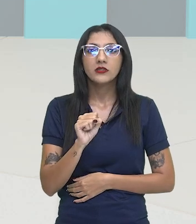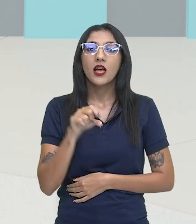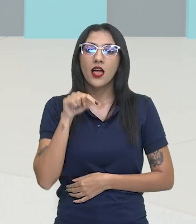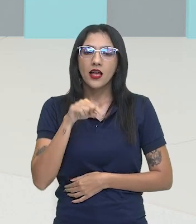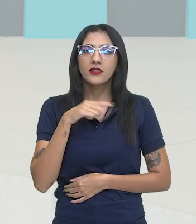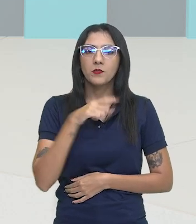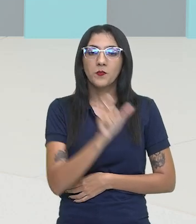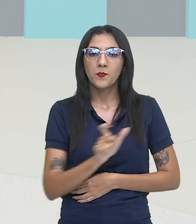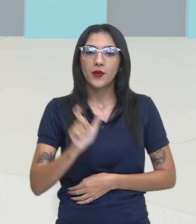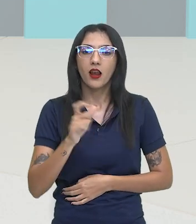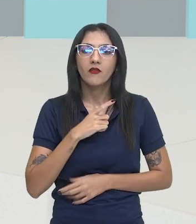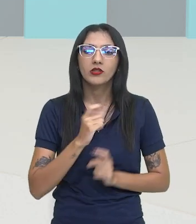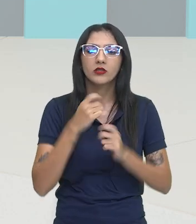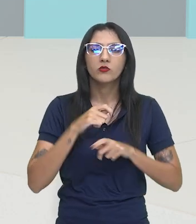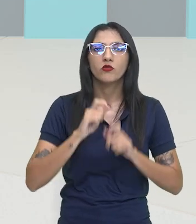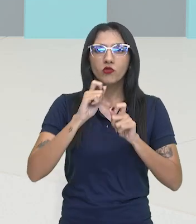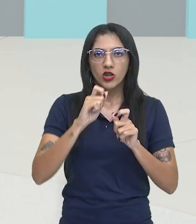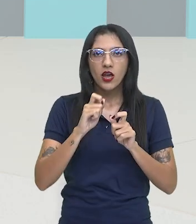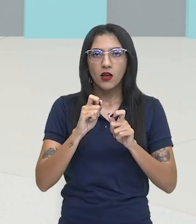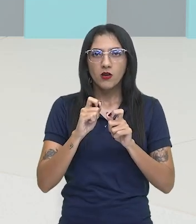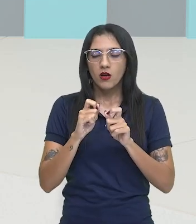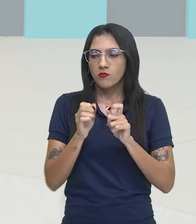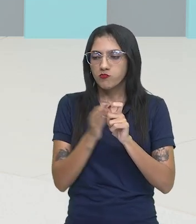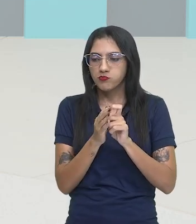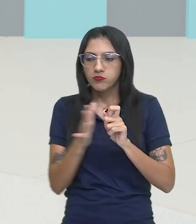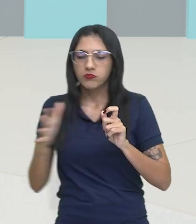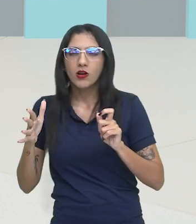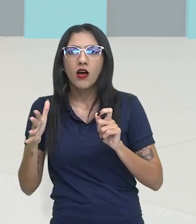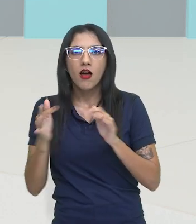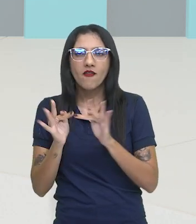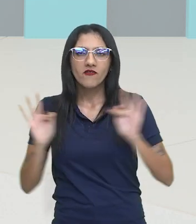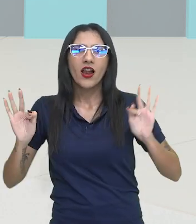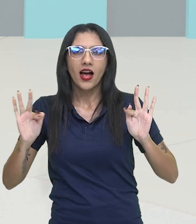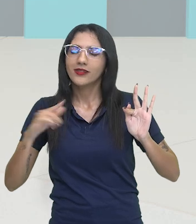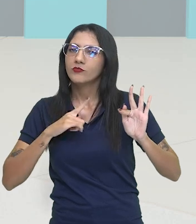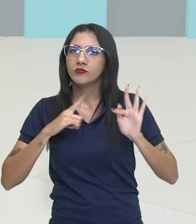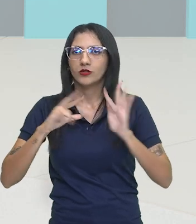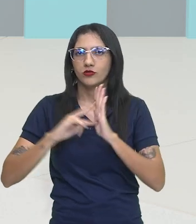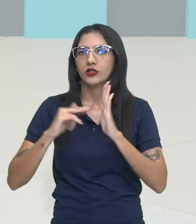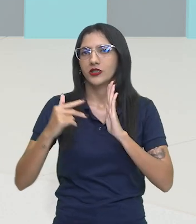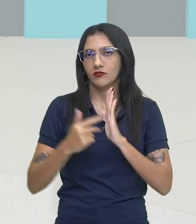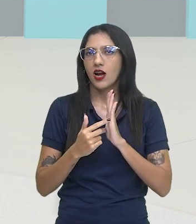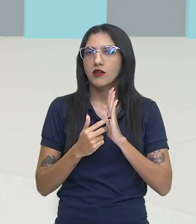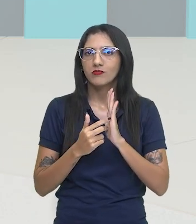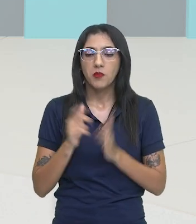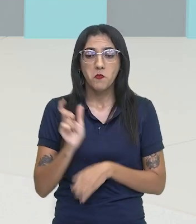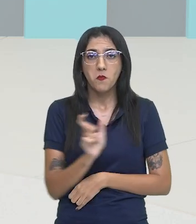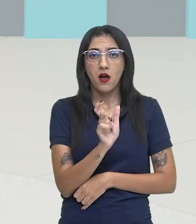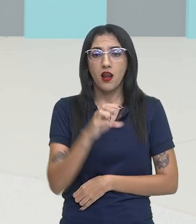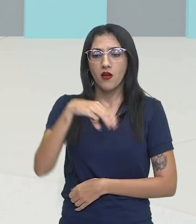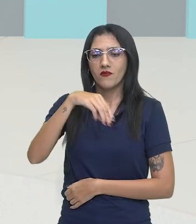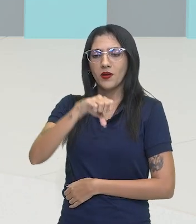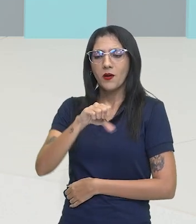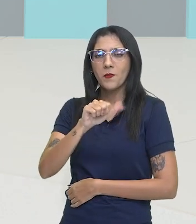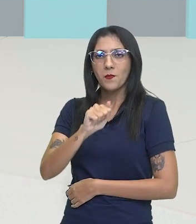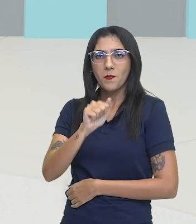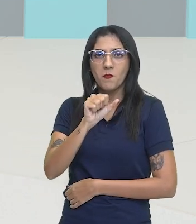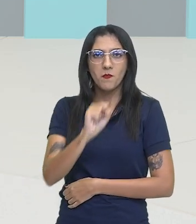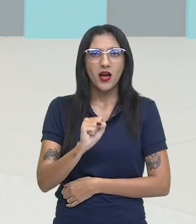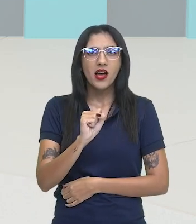texto continue e aí também traz um sentido, porque quando eu utilizo mas, eu quero trazer uma ideia